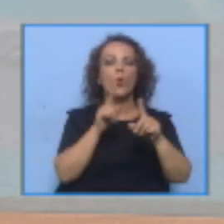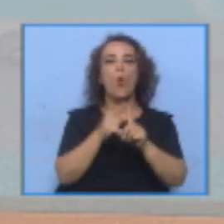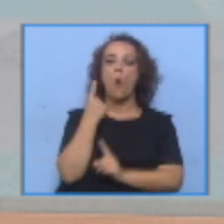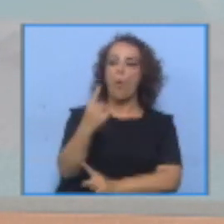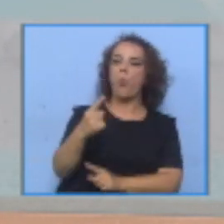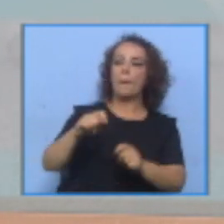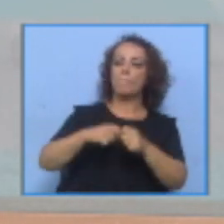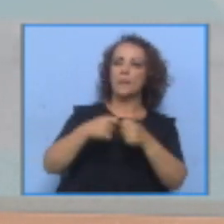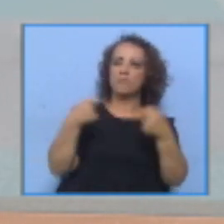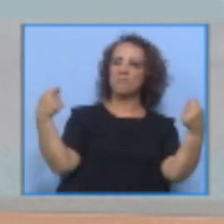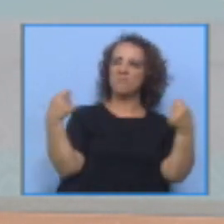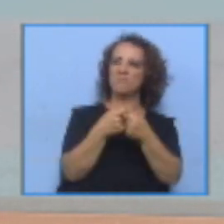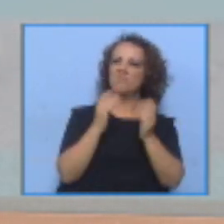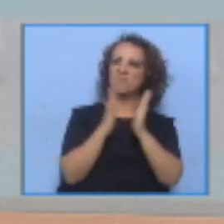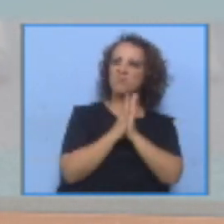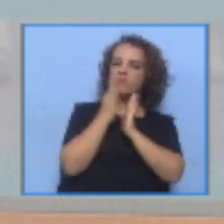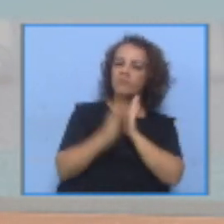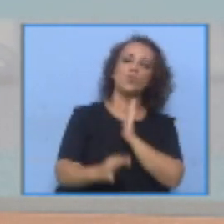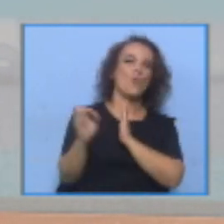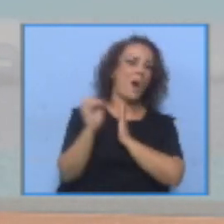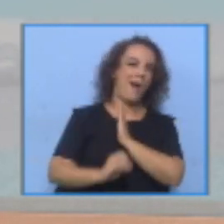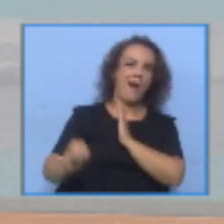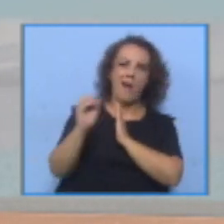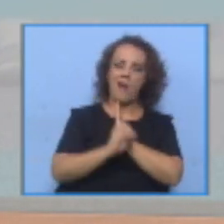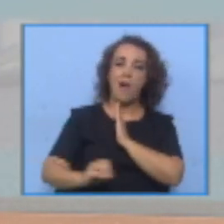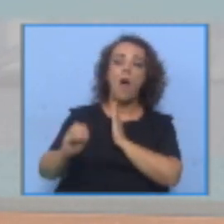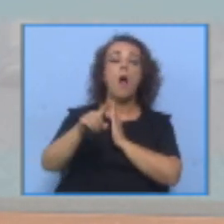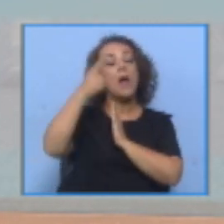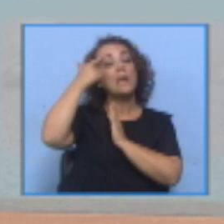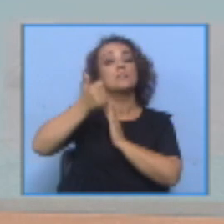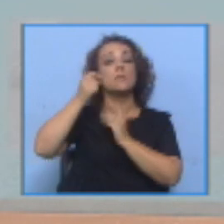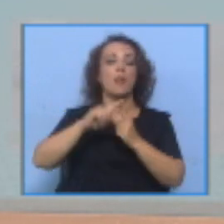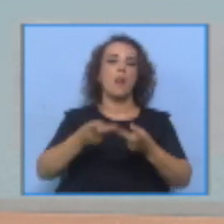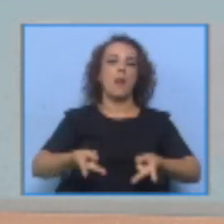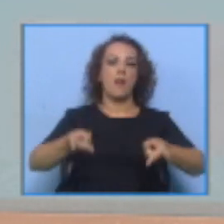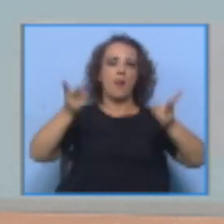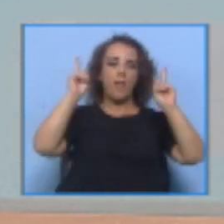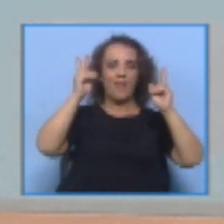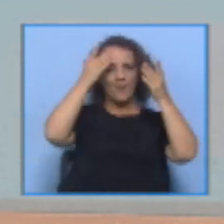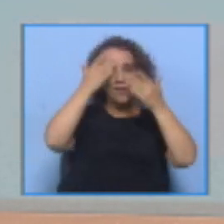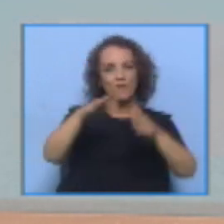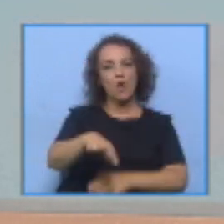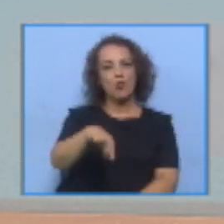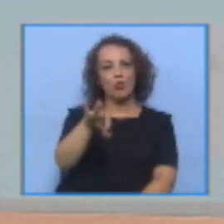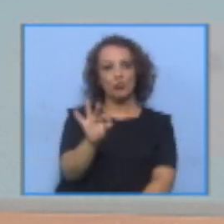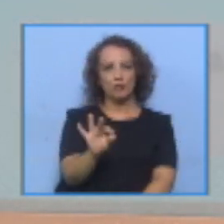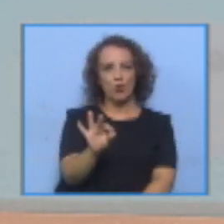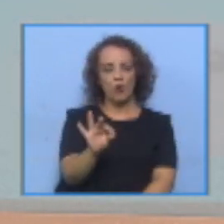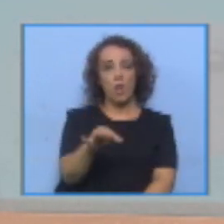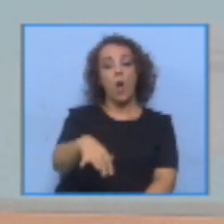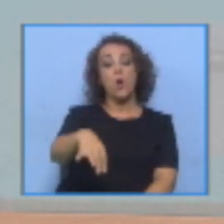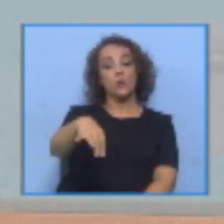todos os requisitos, portanto, aqui o principal princípio acaba por ser o da liberdade de escolha, mas que é uma liberdade